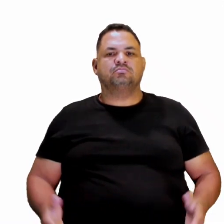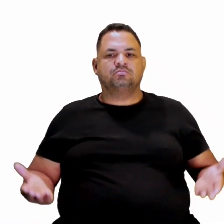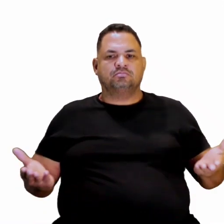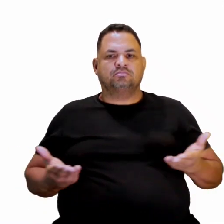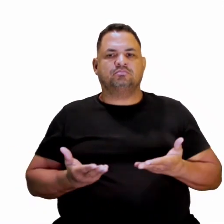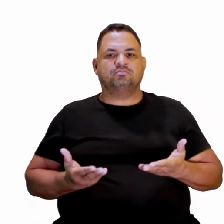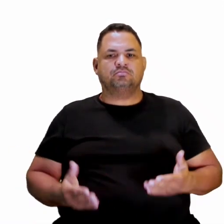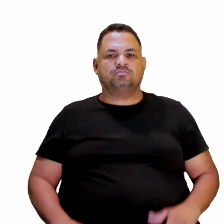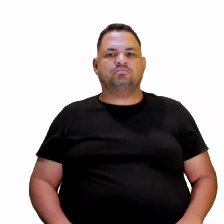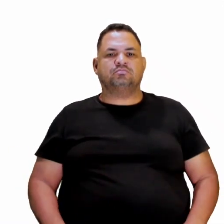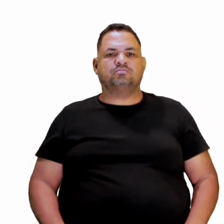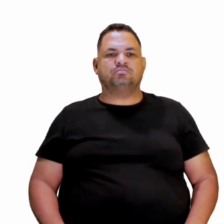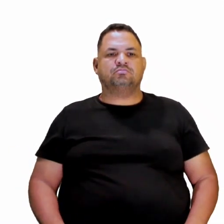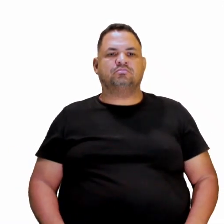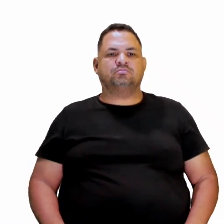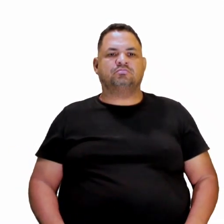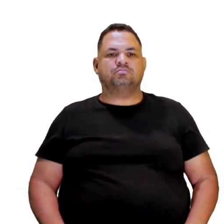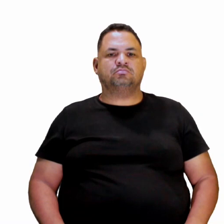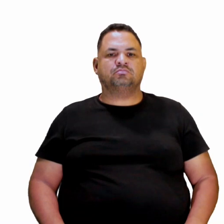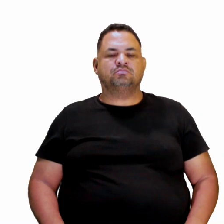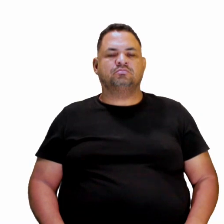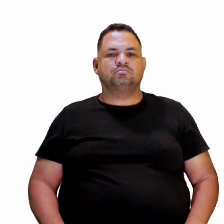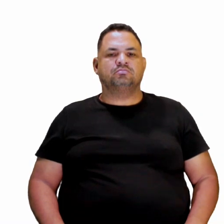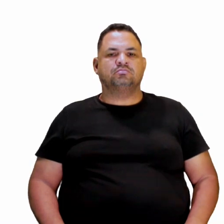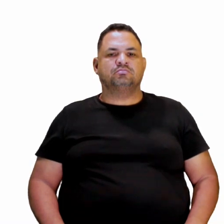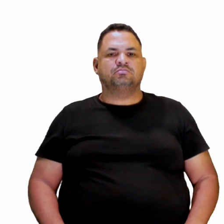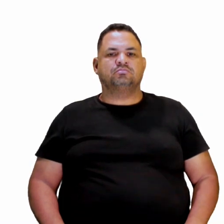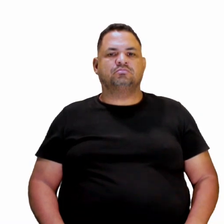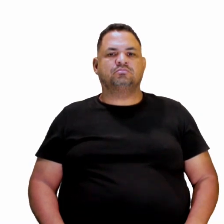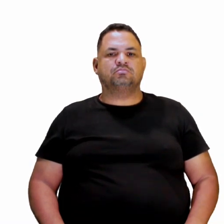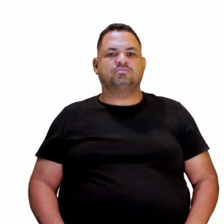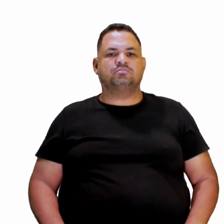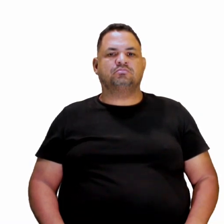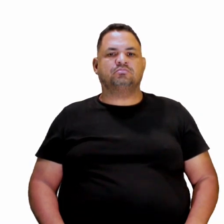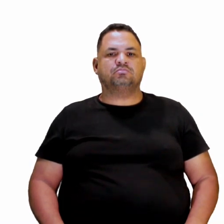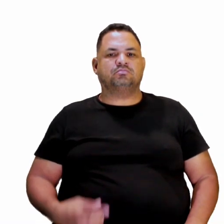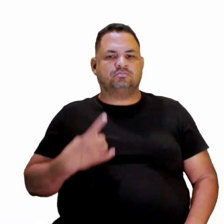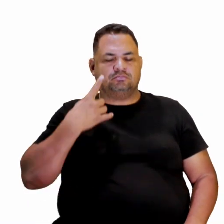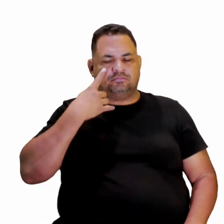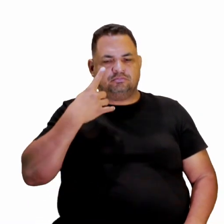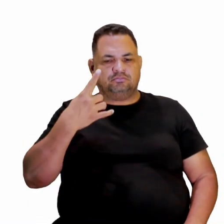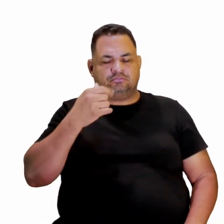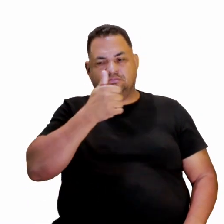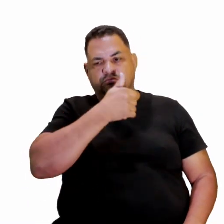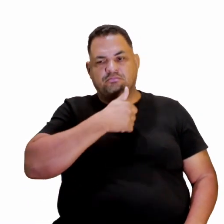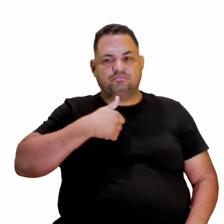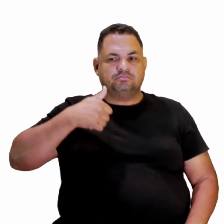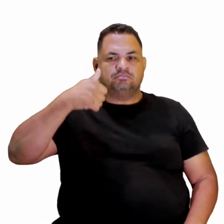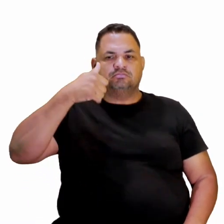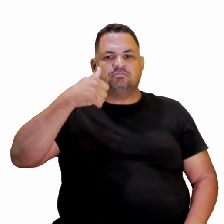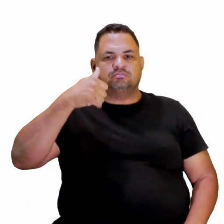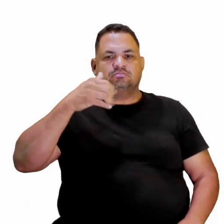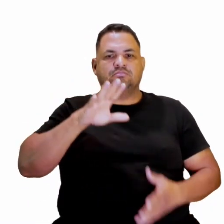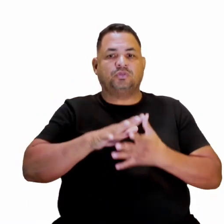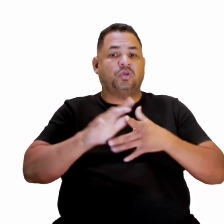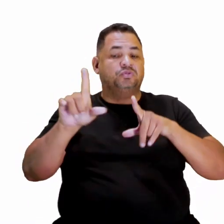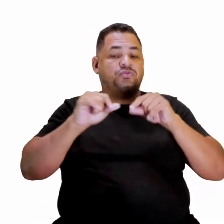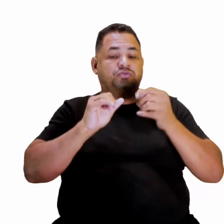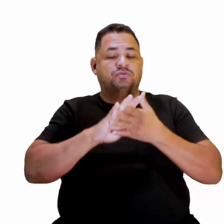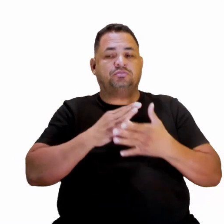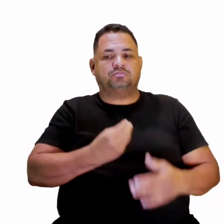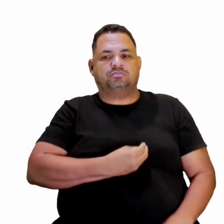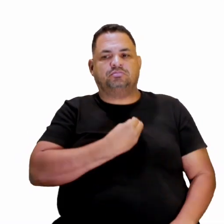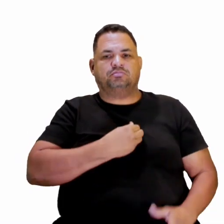Today, I see that it was the best decision of my life. Eu vejo que foi a melhor decisão da minha vida